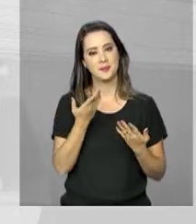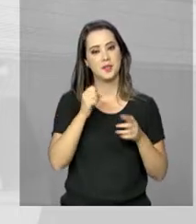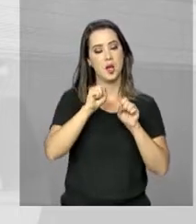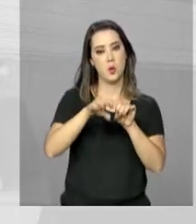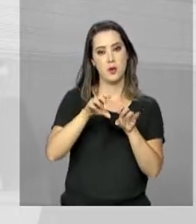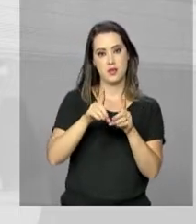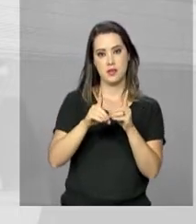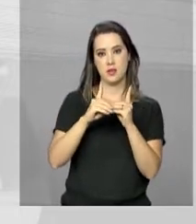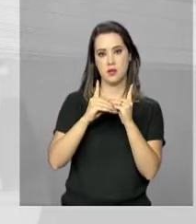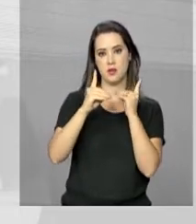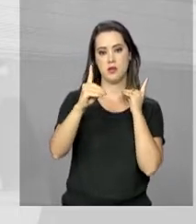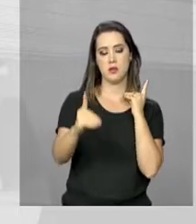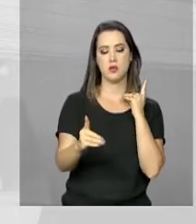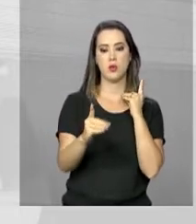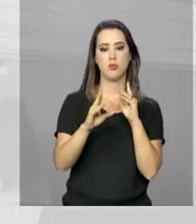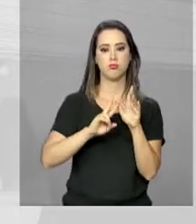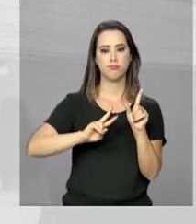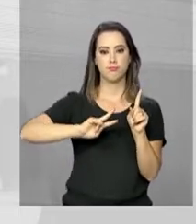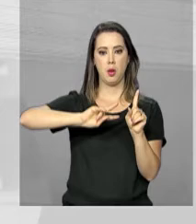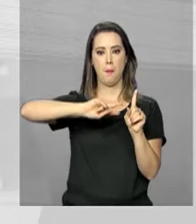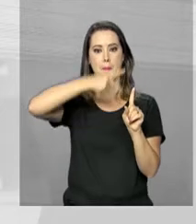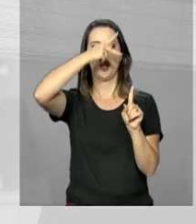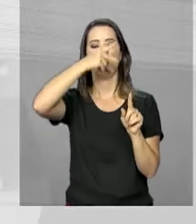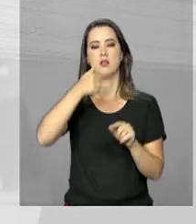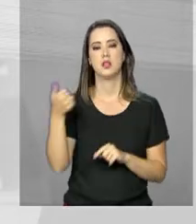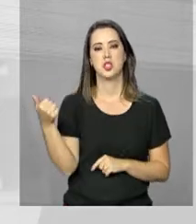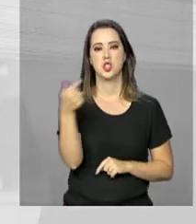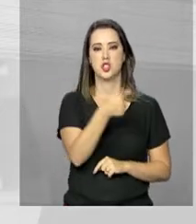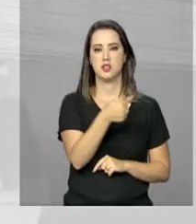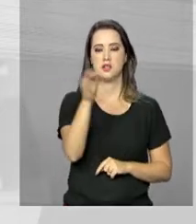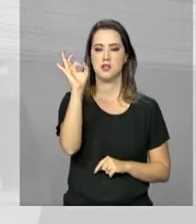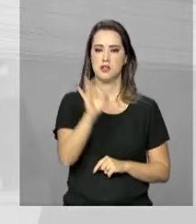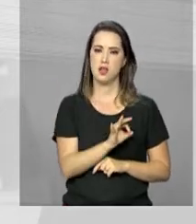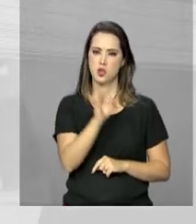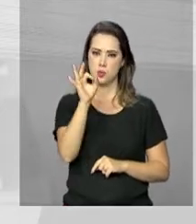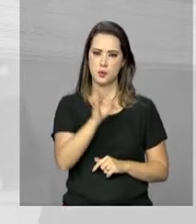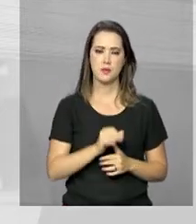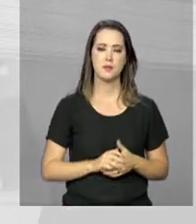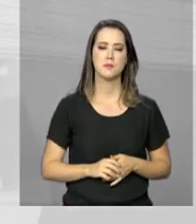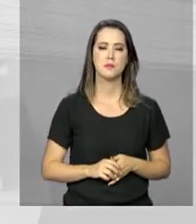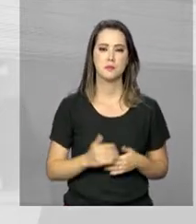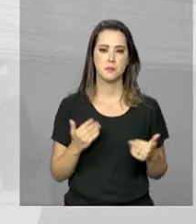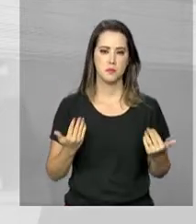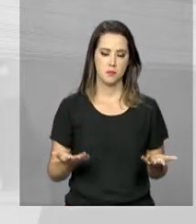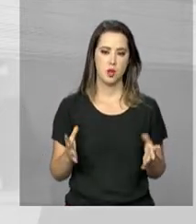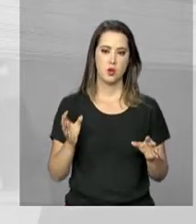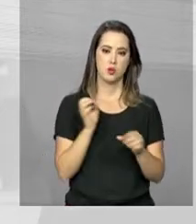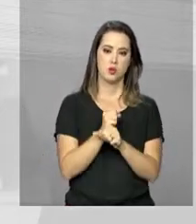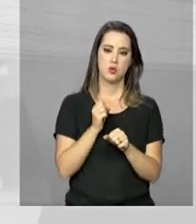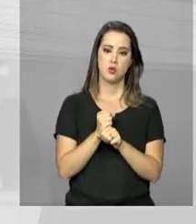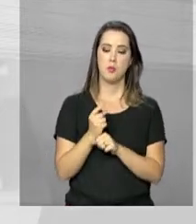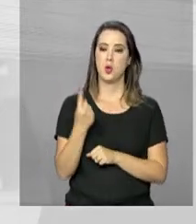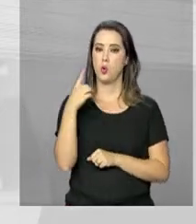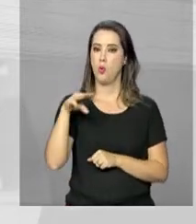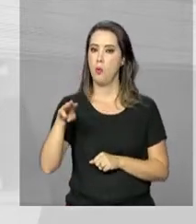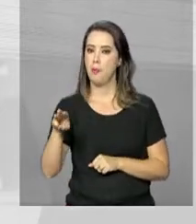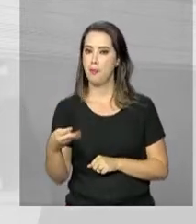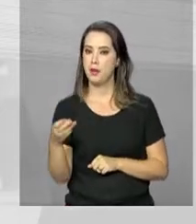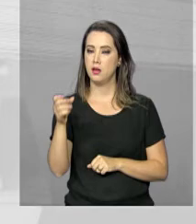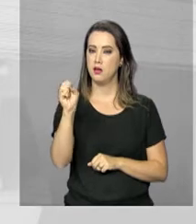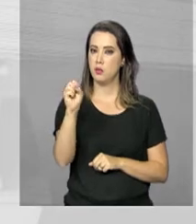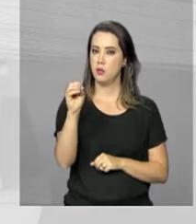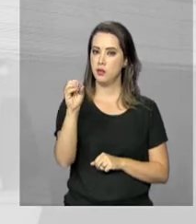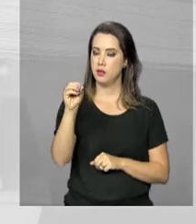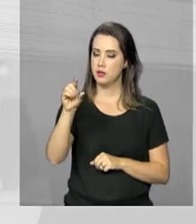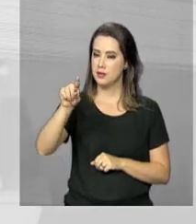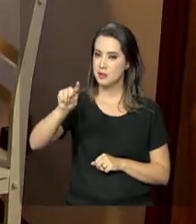à distância de um salto de 17,6 por cento somando 1 milhão e 800 mil